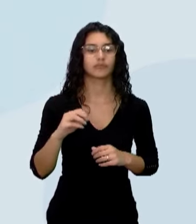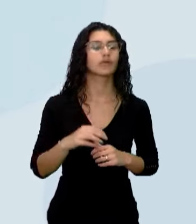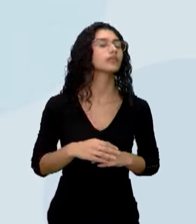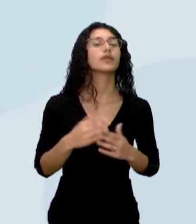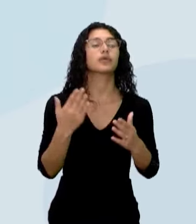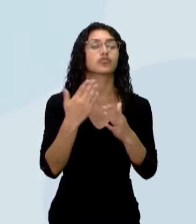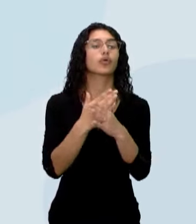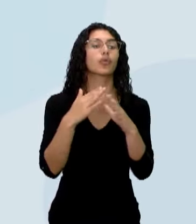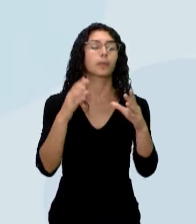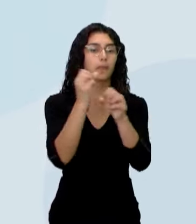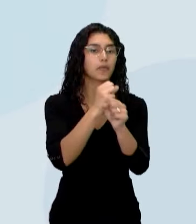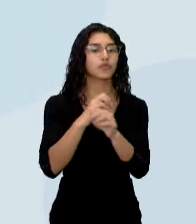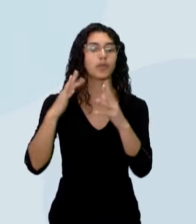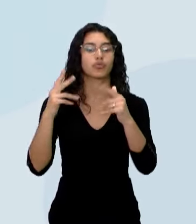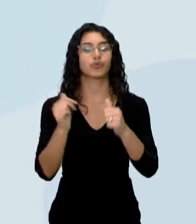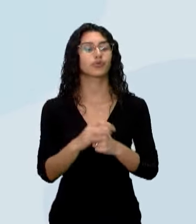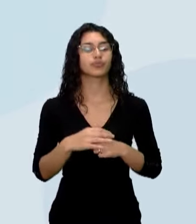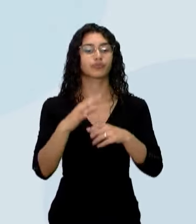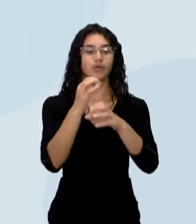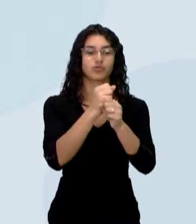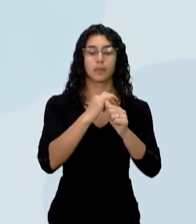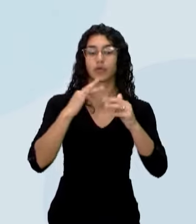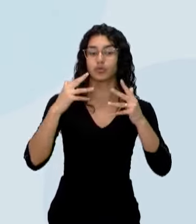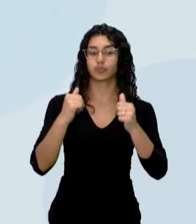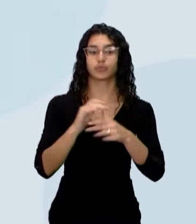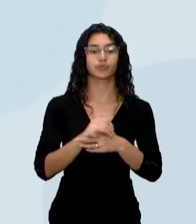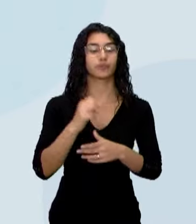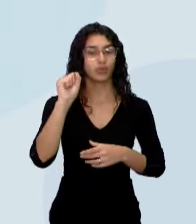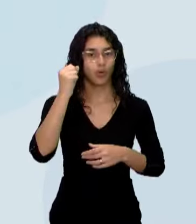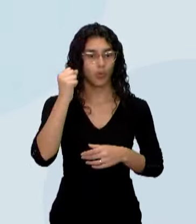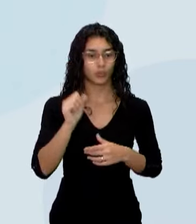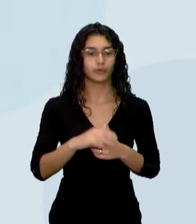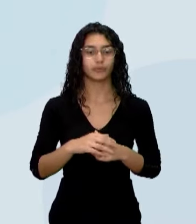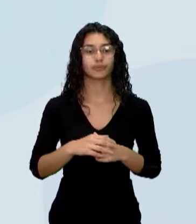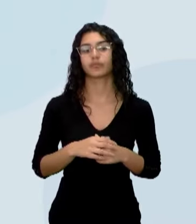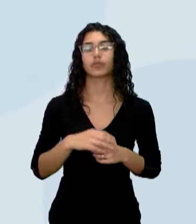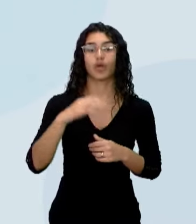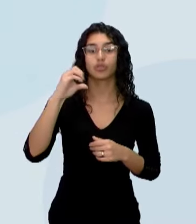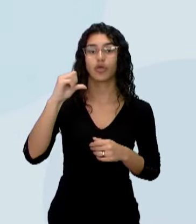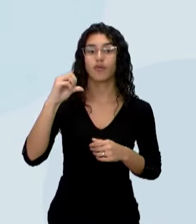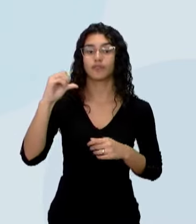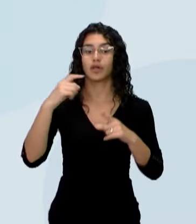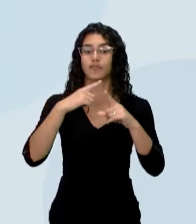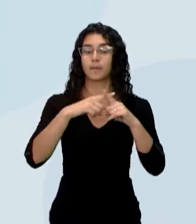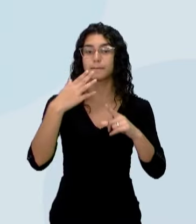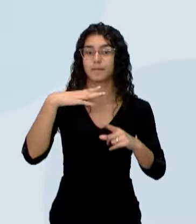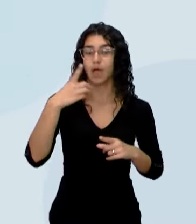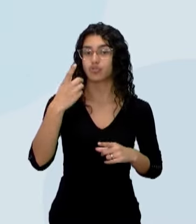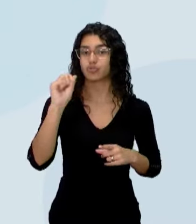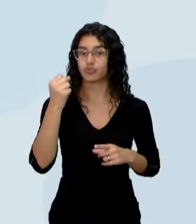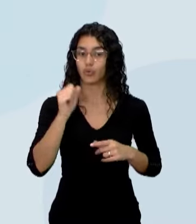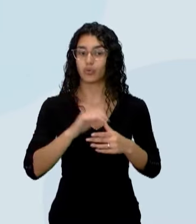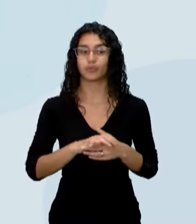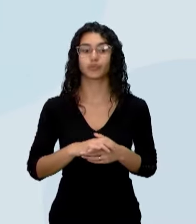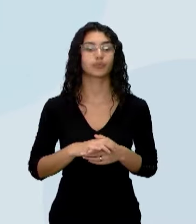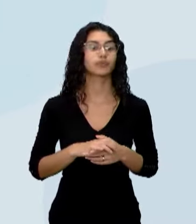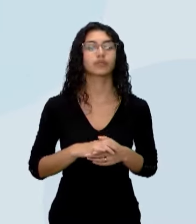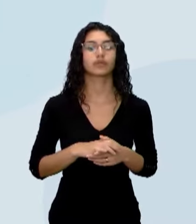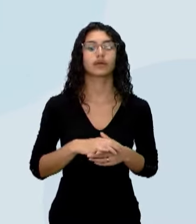Exatamente. 360, é o X. Exatamente. Eu vou somar isso aqui então, ó. 8, 9 costuma dar 18. Vai um.